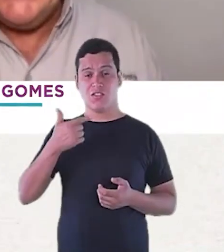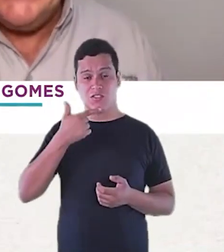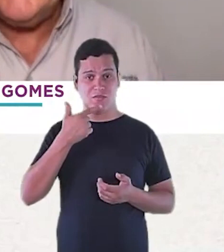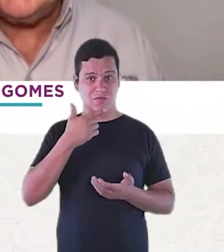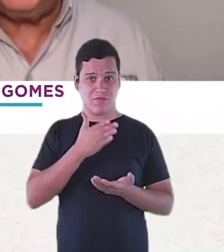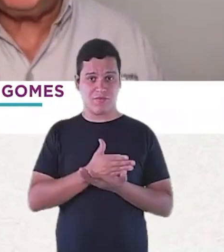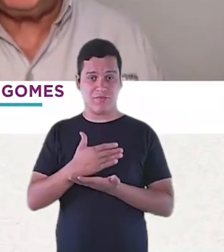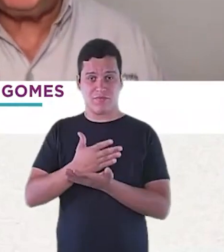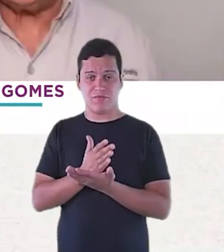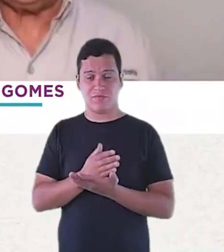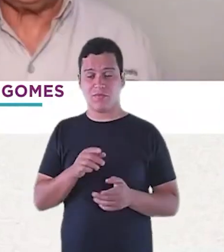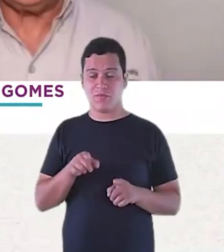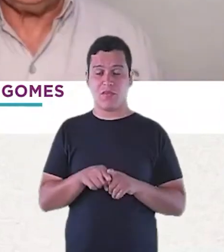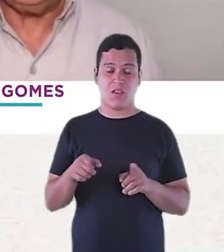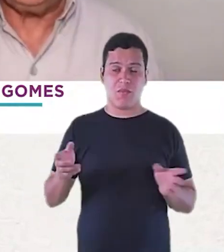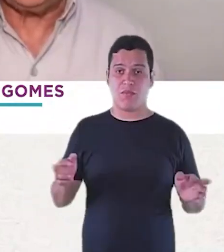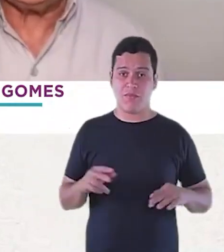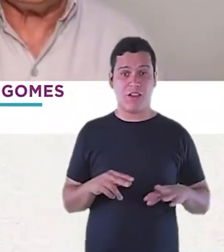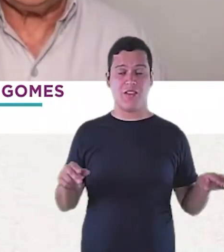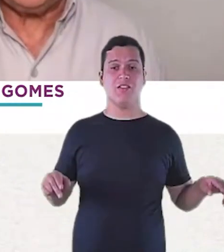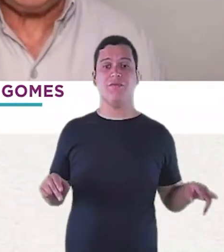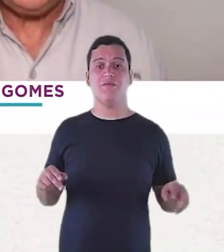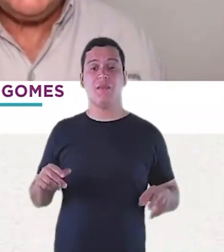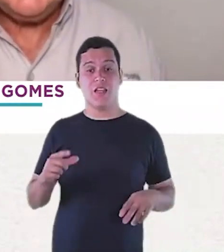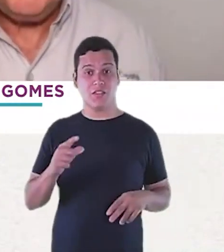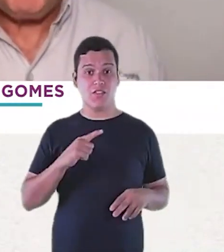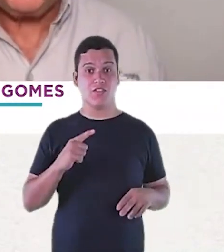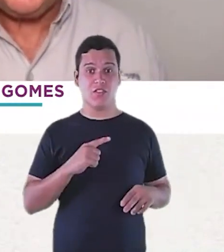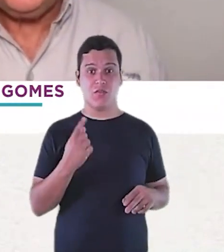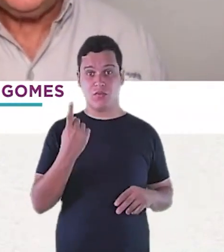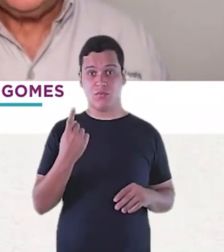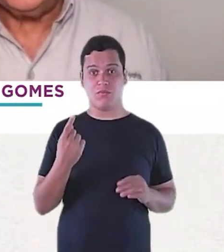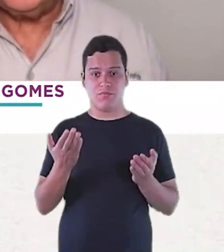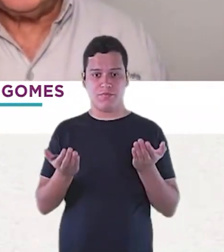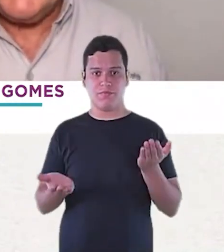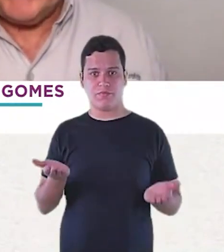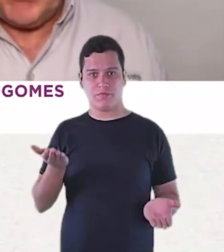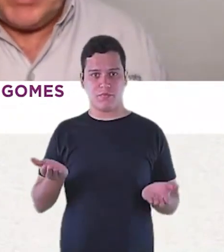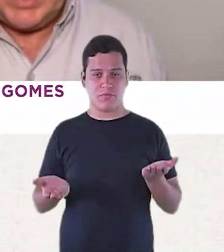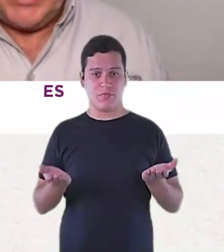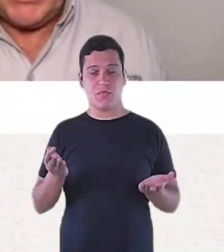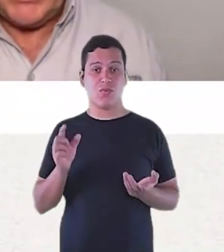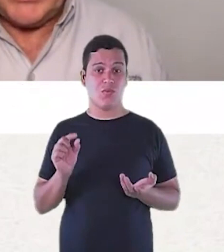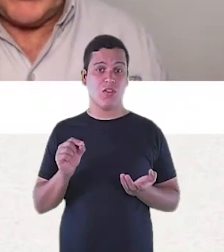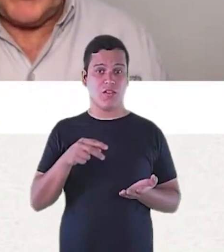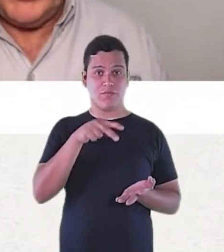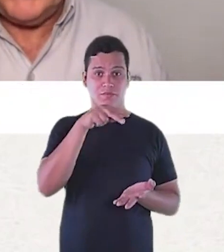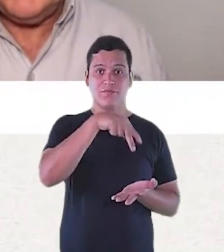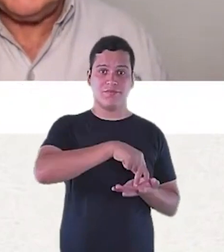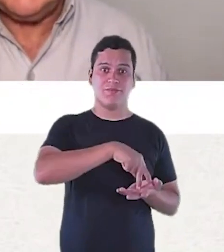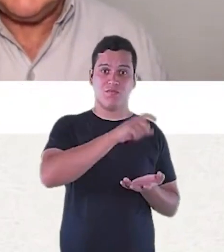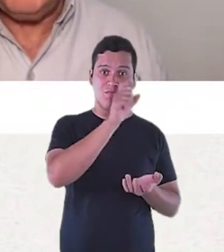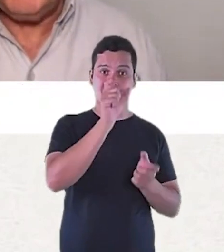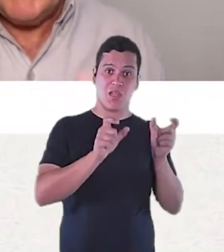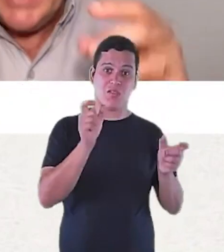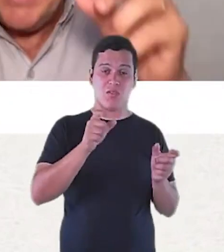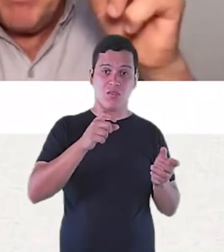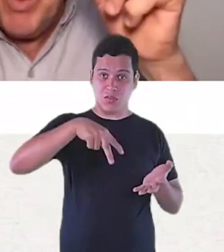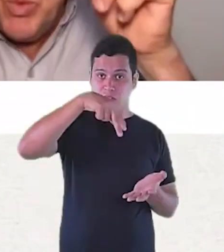uma balança de pesar gente, né? Um objeto que veio da Bahia, de meados do século